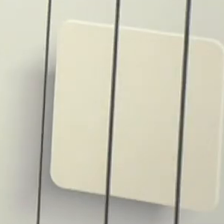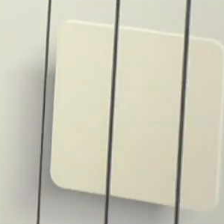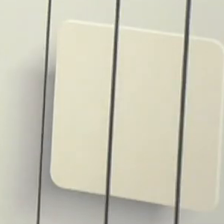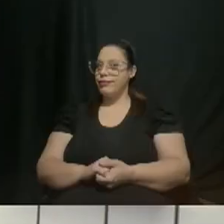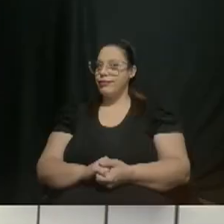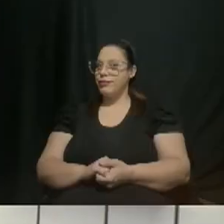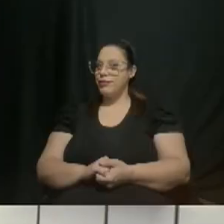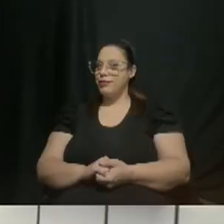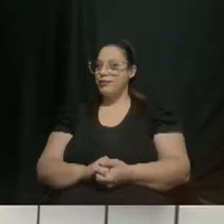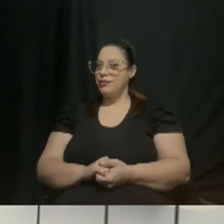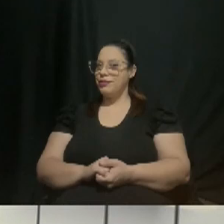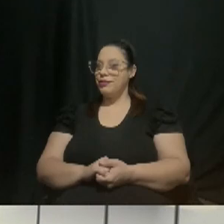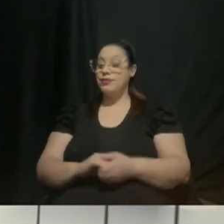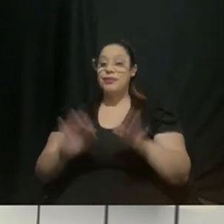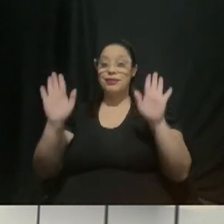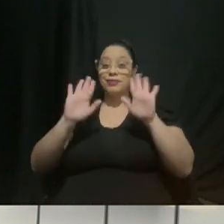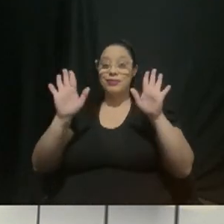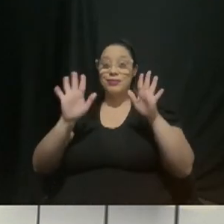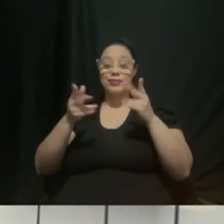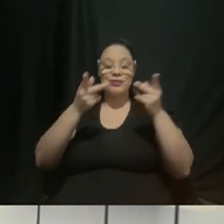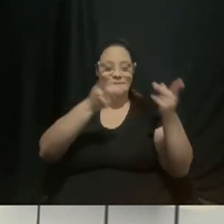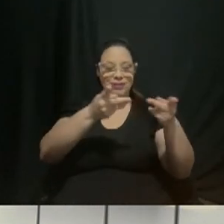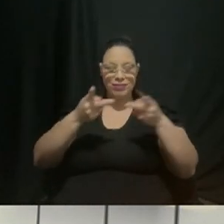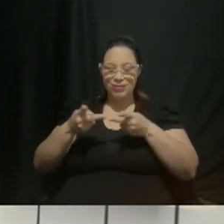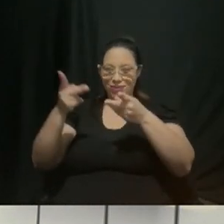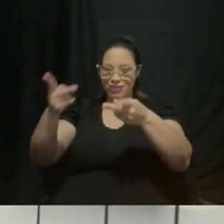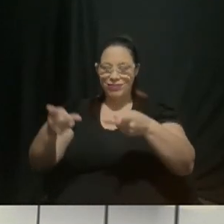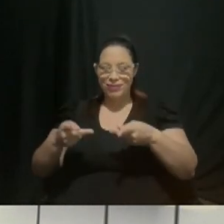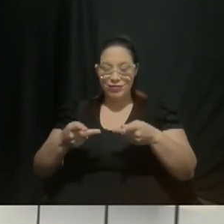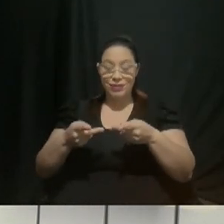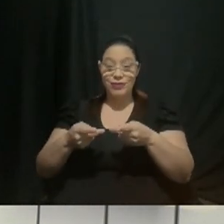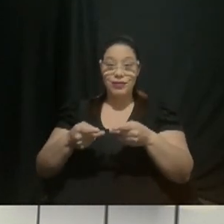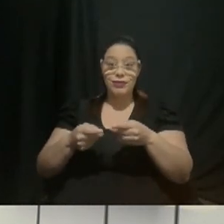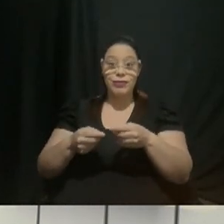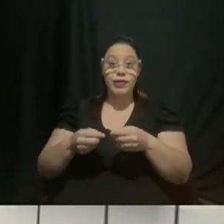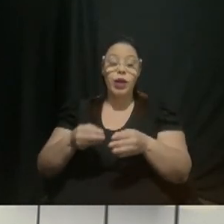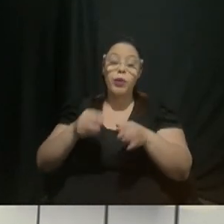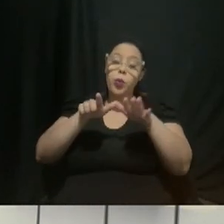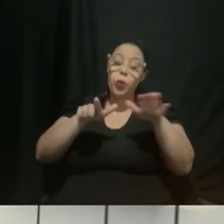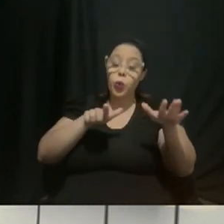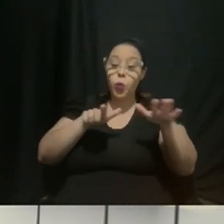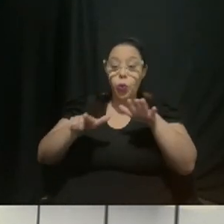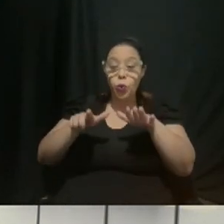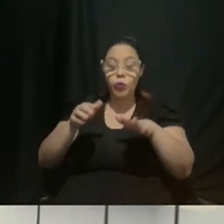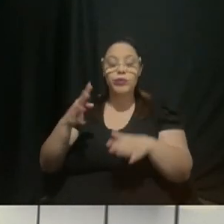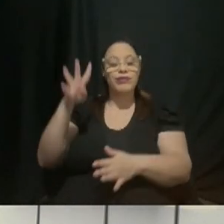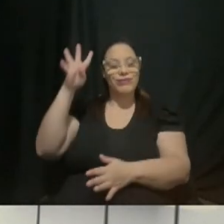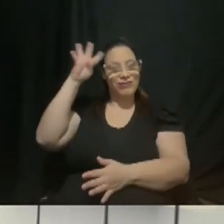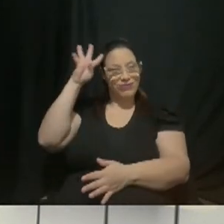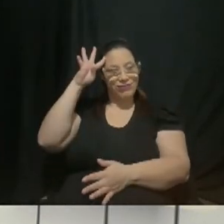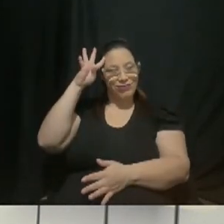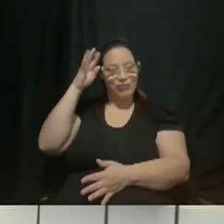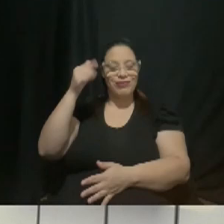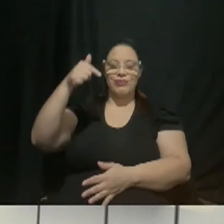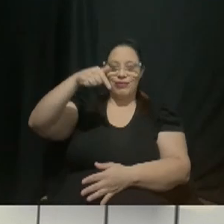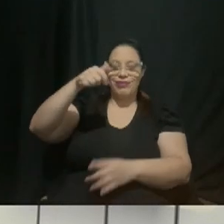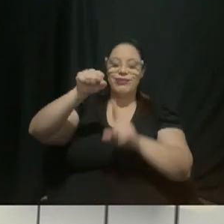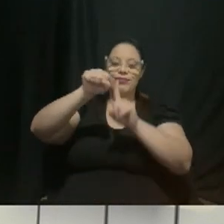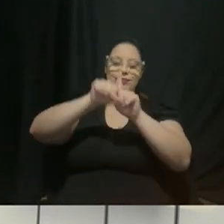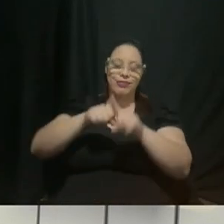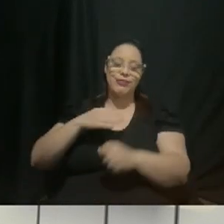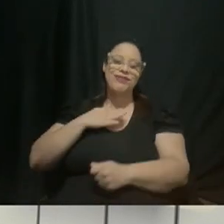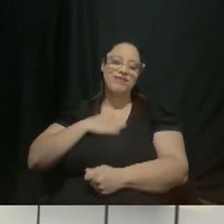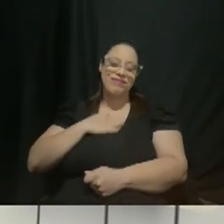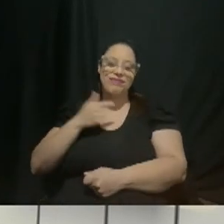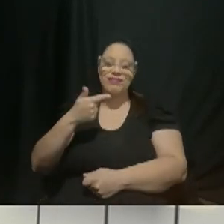Olá, seja bem-vinda, seja bem-vindo. Chegamos ao meio da semana, quarta-feira, 7 de agosto de 2024. Começa